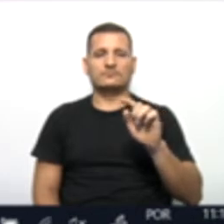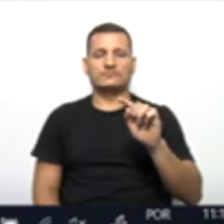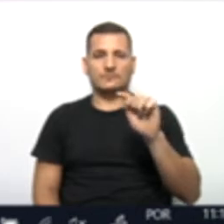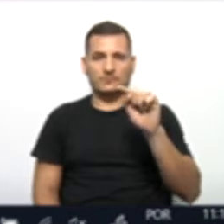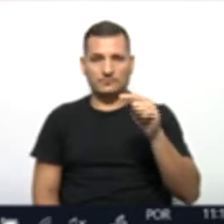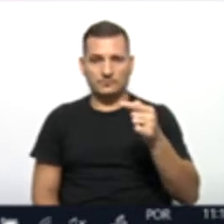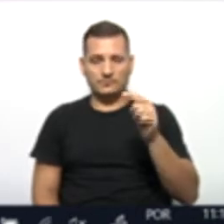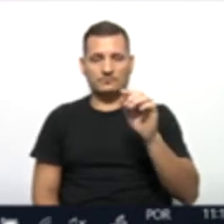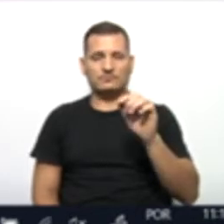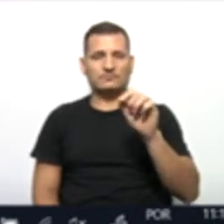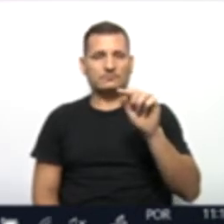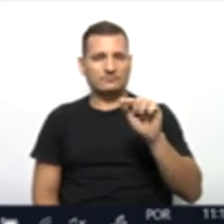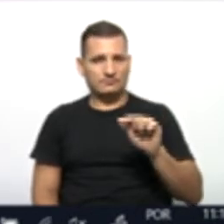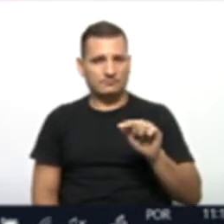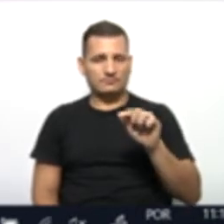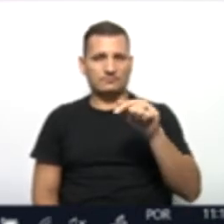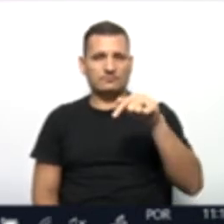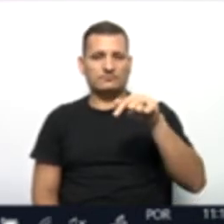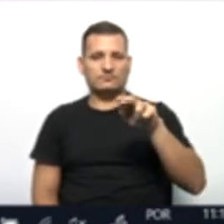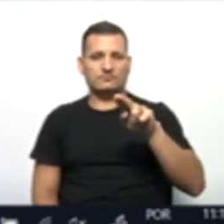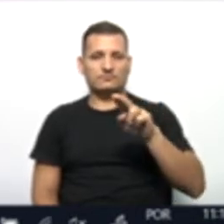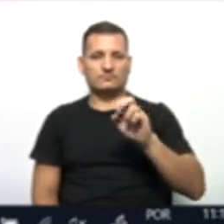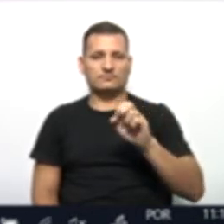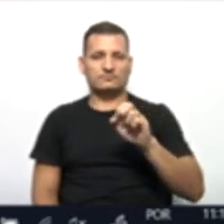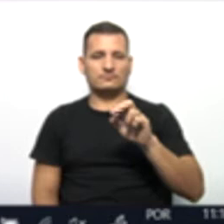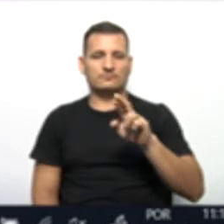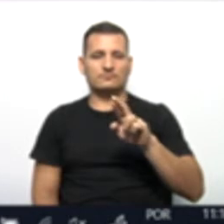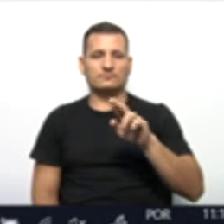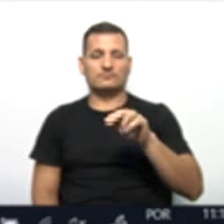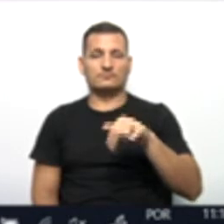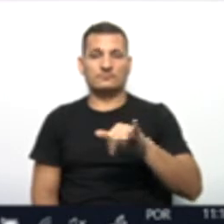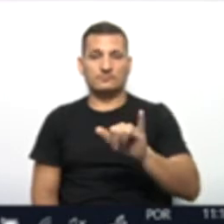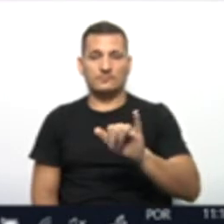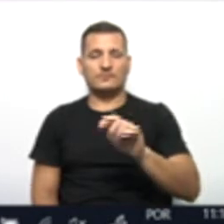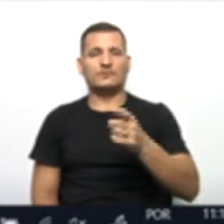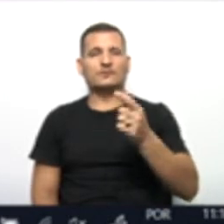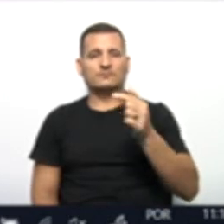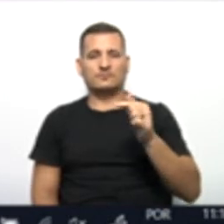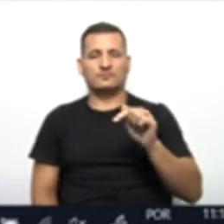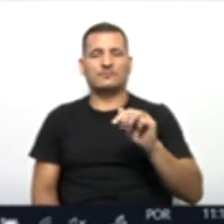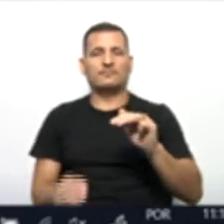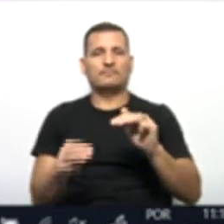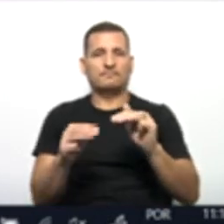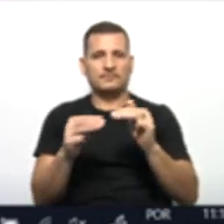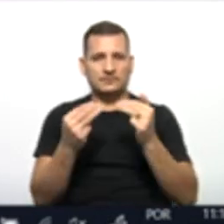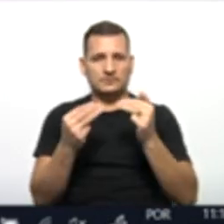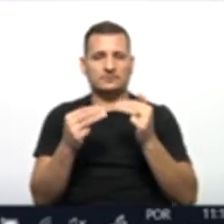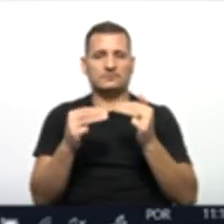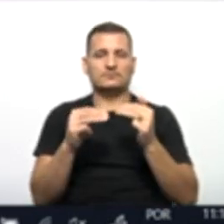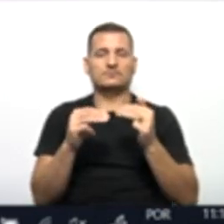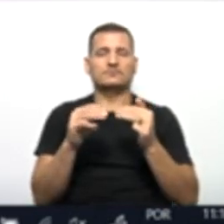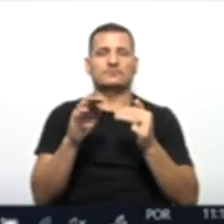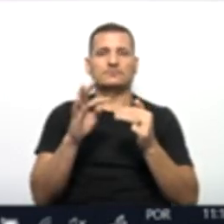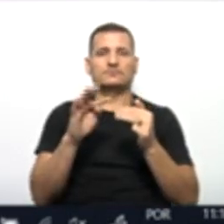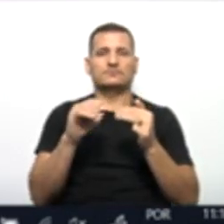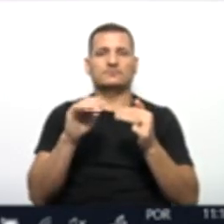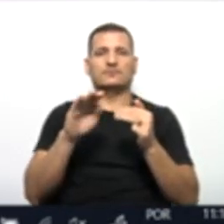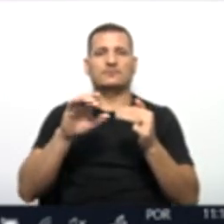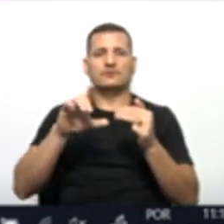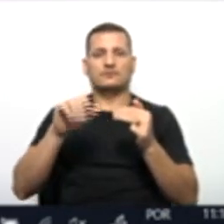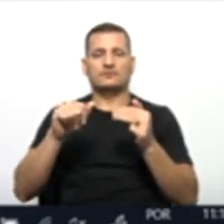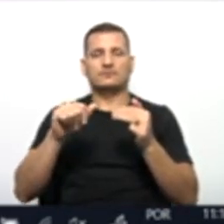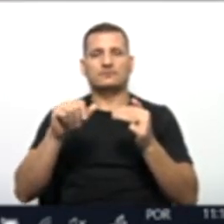yo kerry e vai retornar a mensagem tabelas concluída com sucesso quando eu